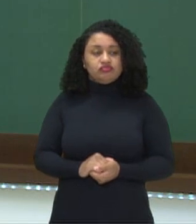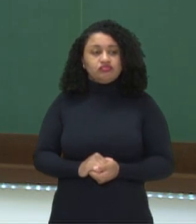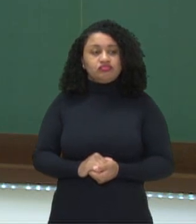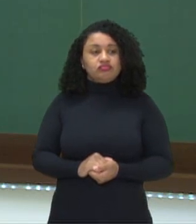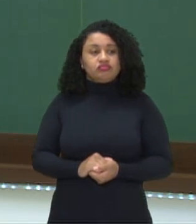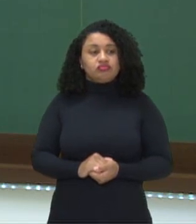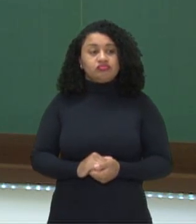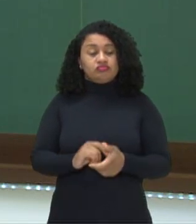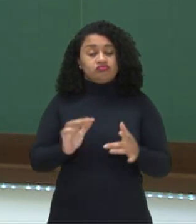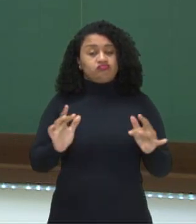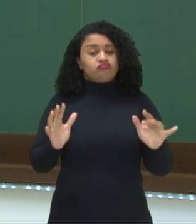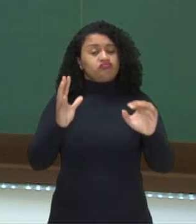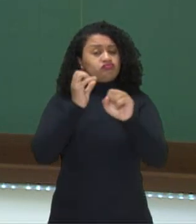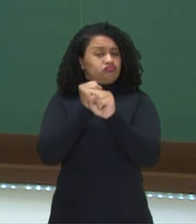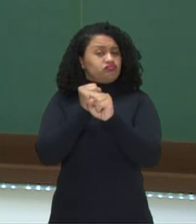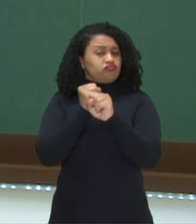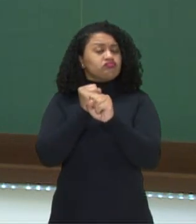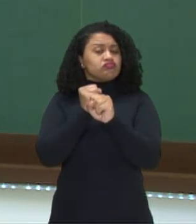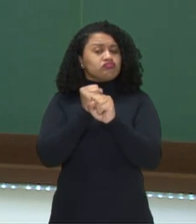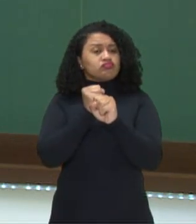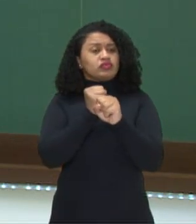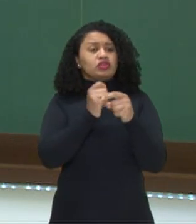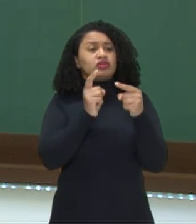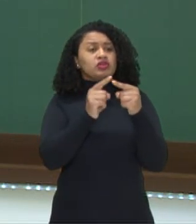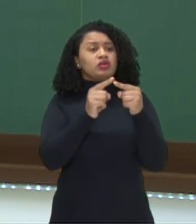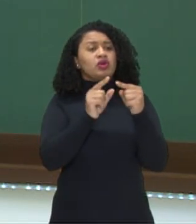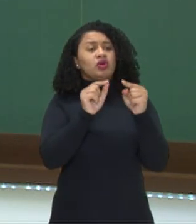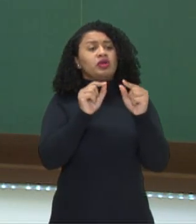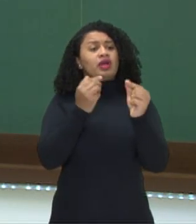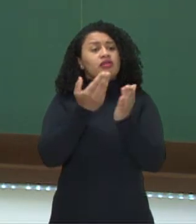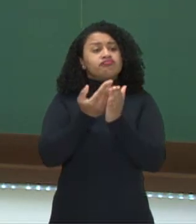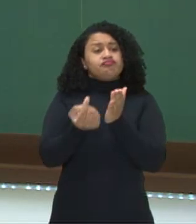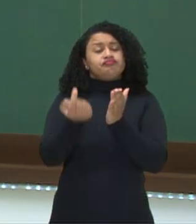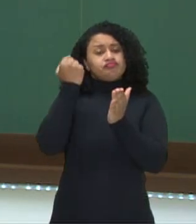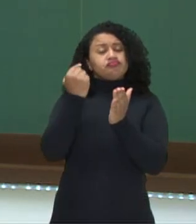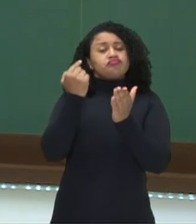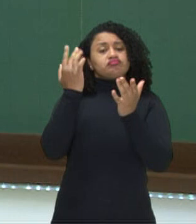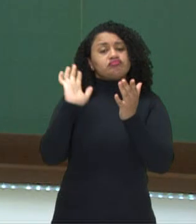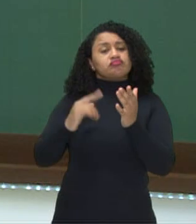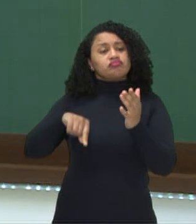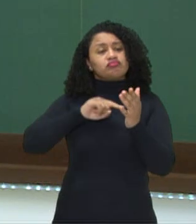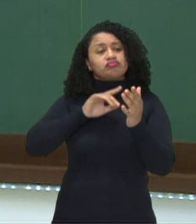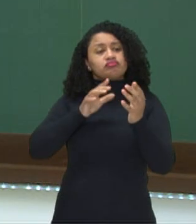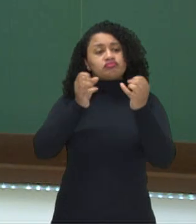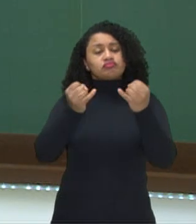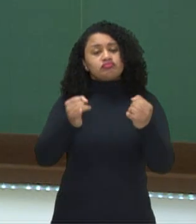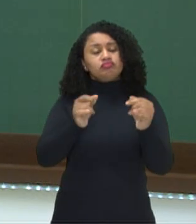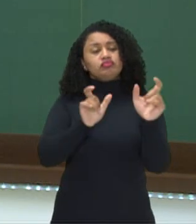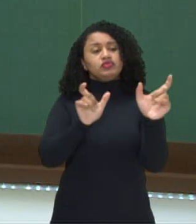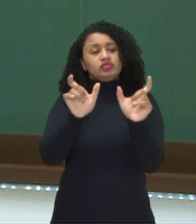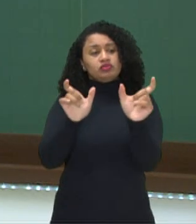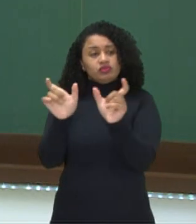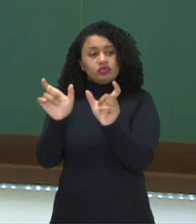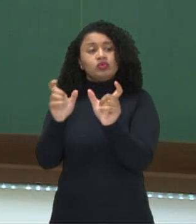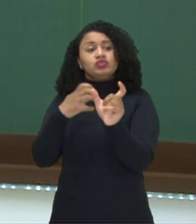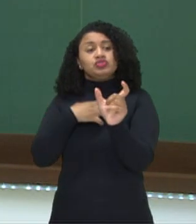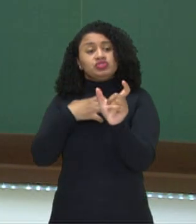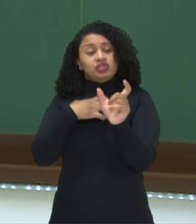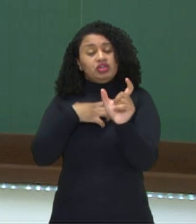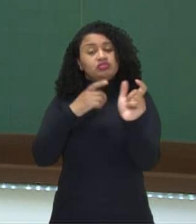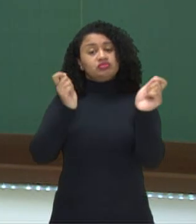A soma, primeiro modo. Em aulas anteriores, nós falamos já dos dois modos, né, das